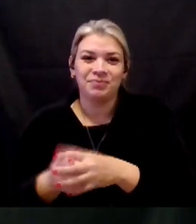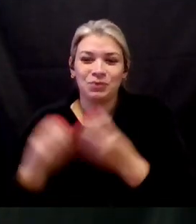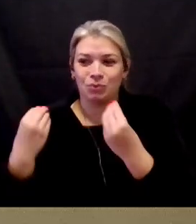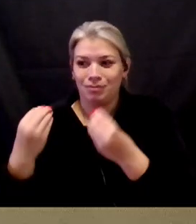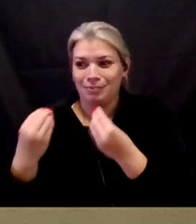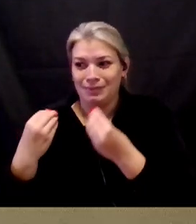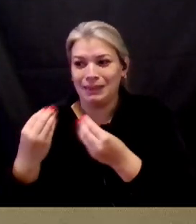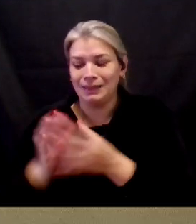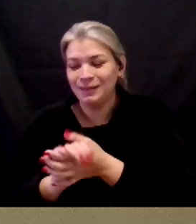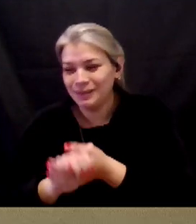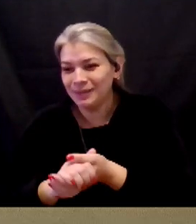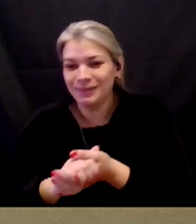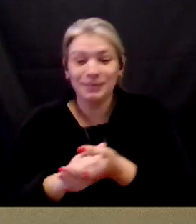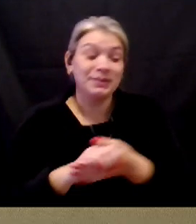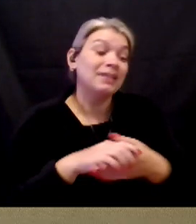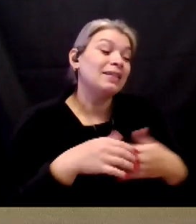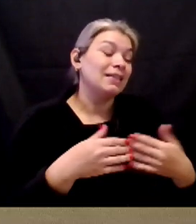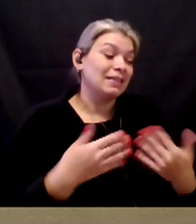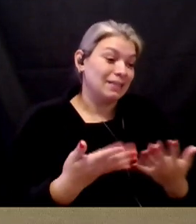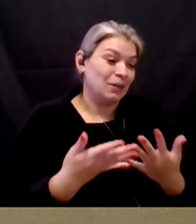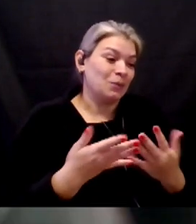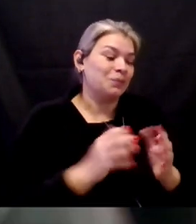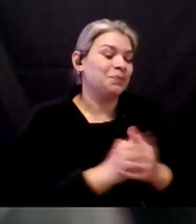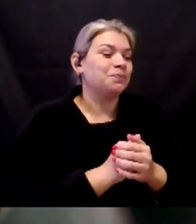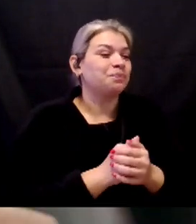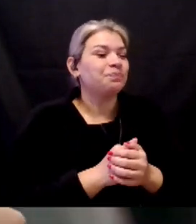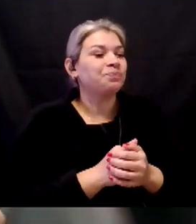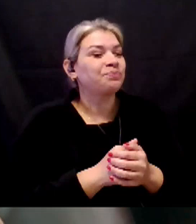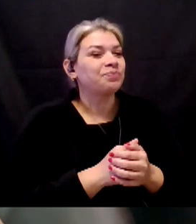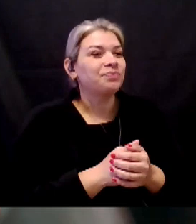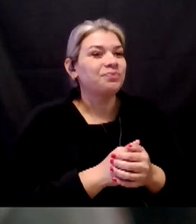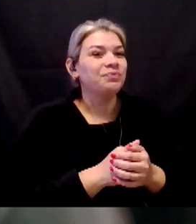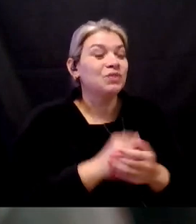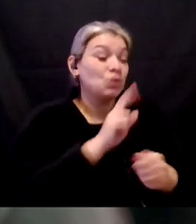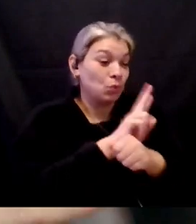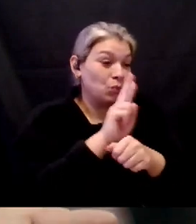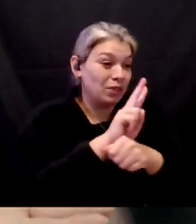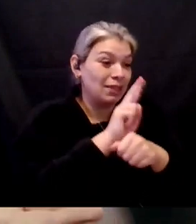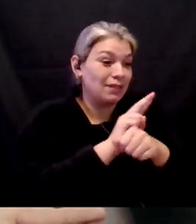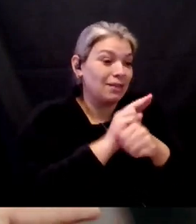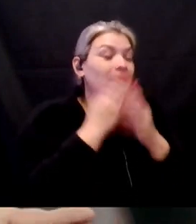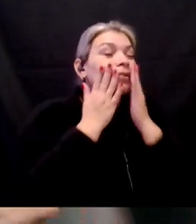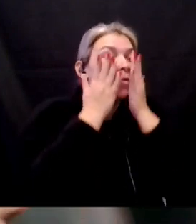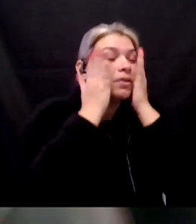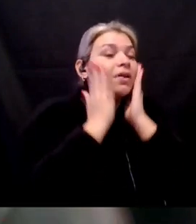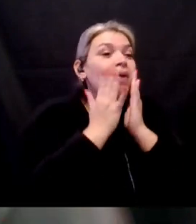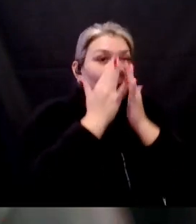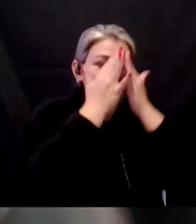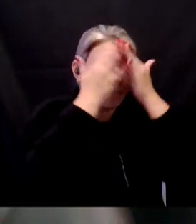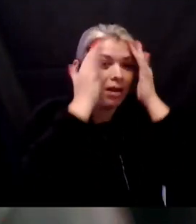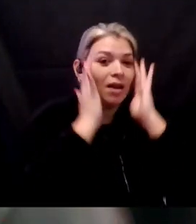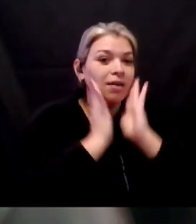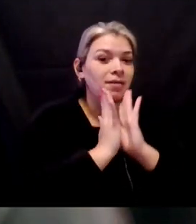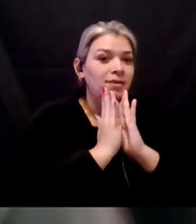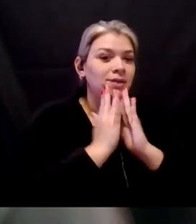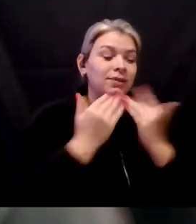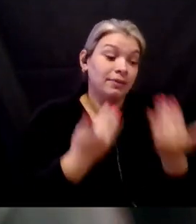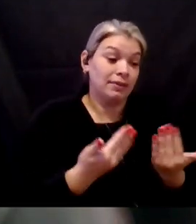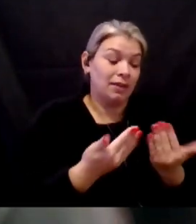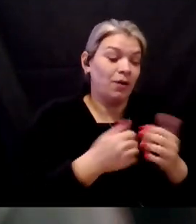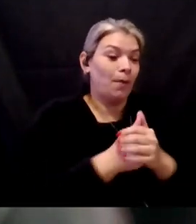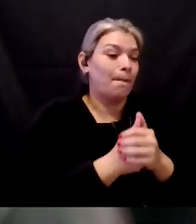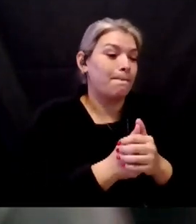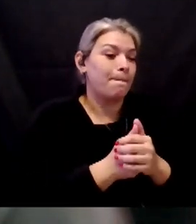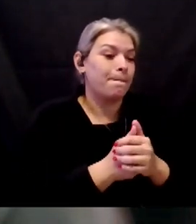Então, o skincare é o cuidado da pele. E o cuidado da pele na faixa etária pediátrica para as crianças é simplesmente uma